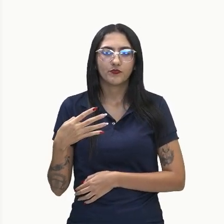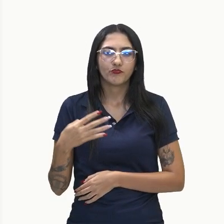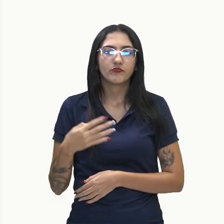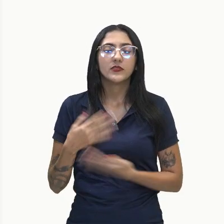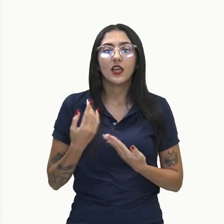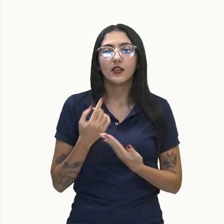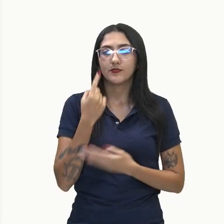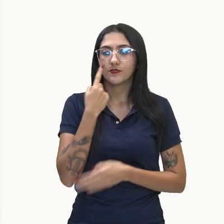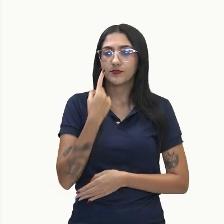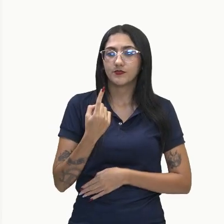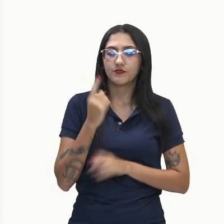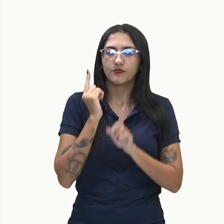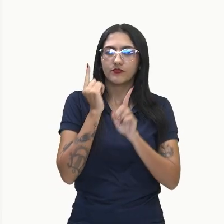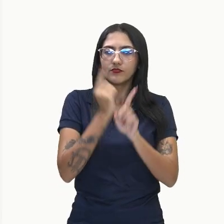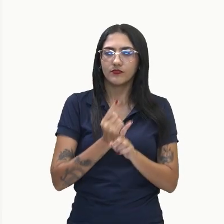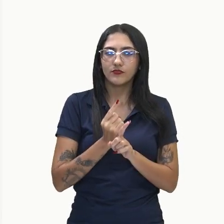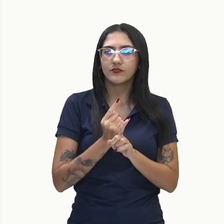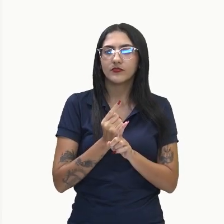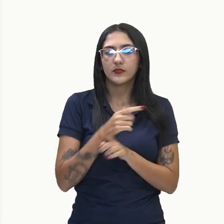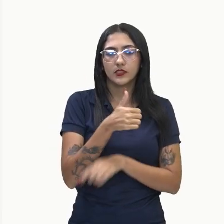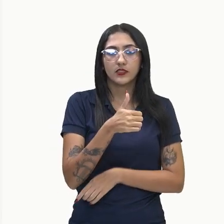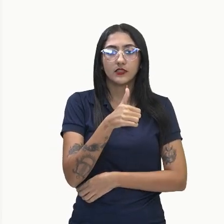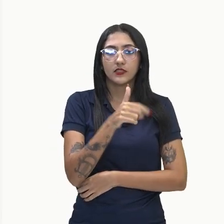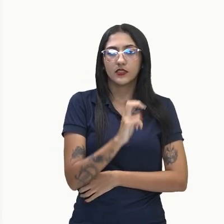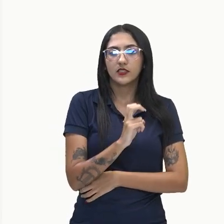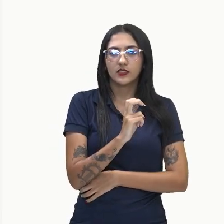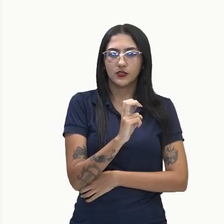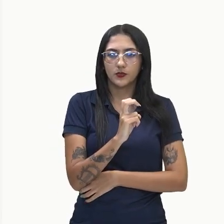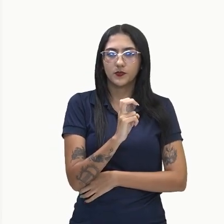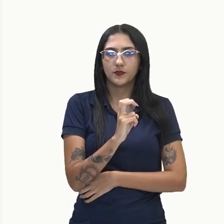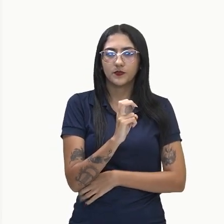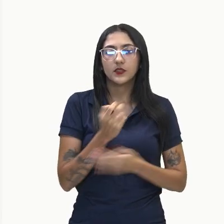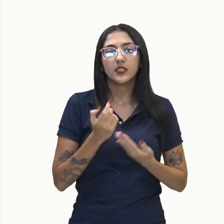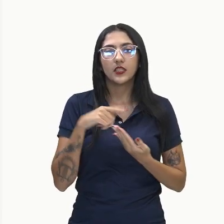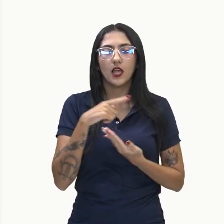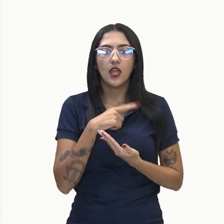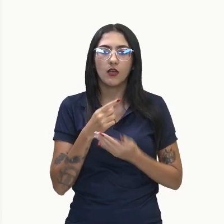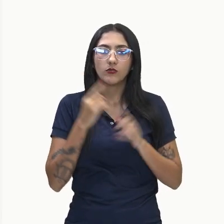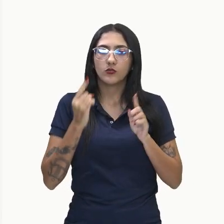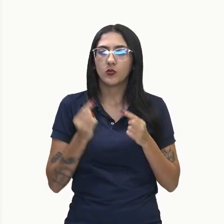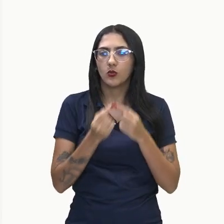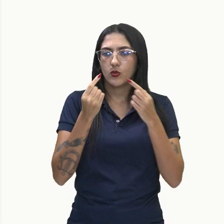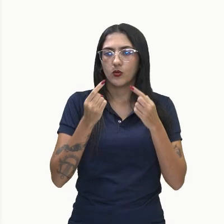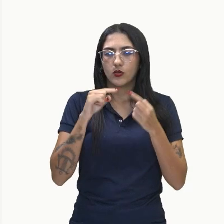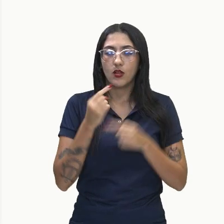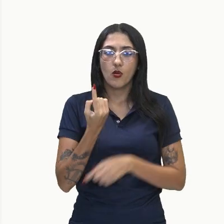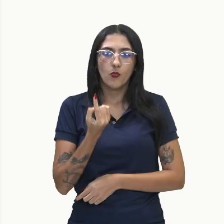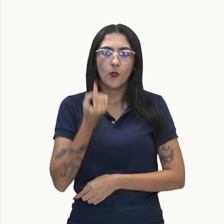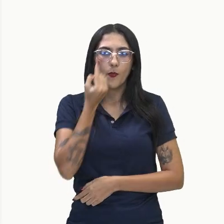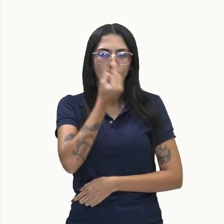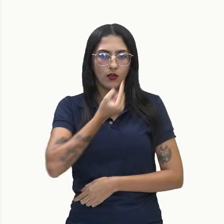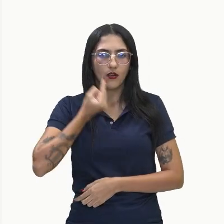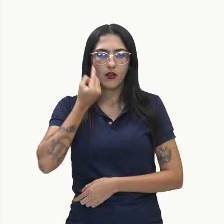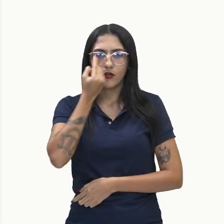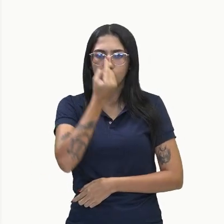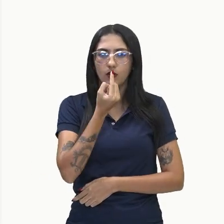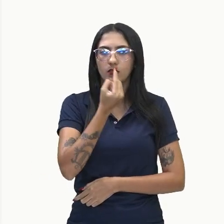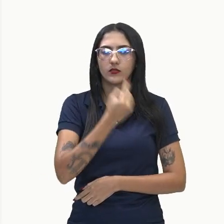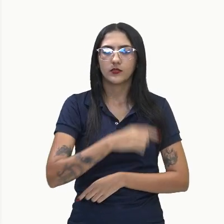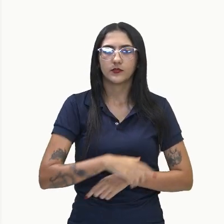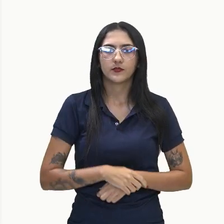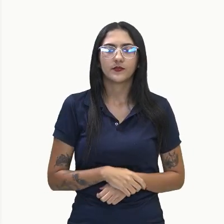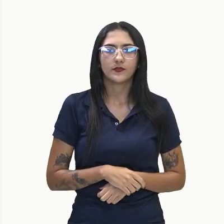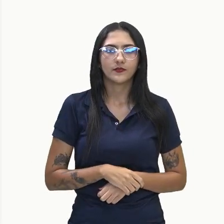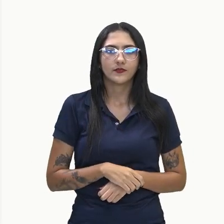o resultado de 15 graus, que é o total aqui de 1 hora, gente.